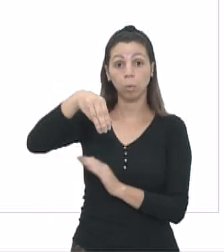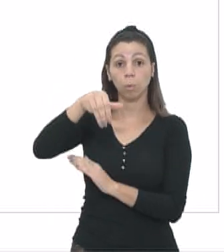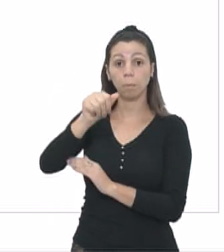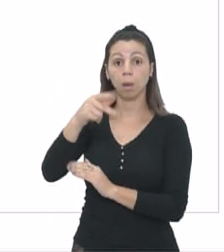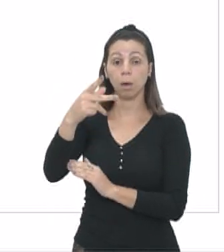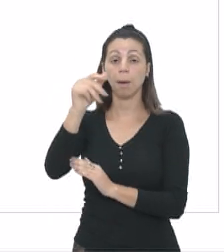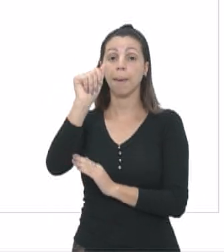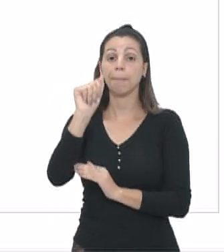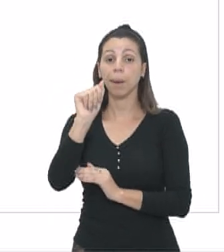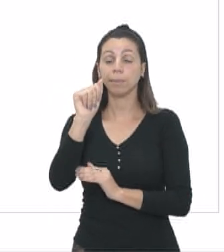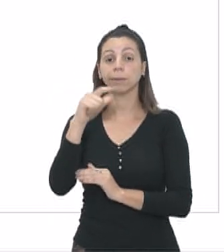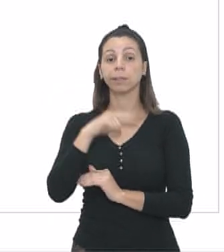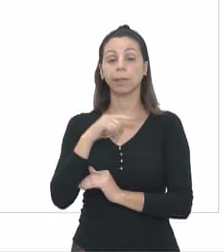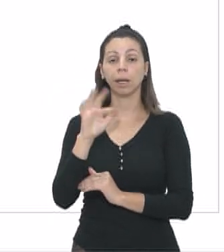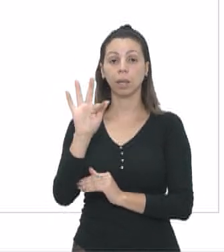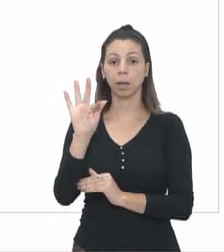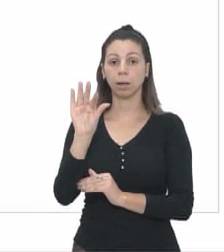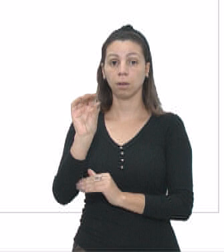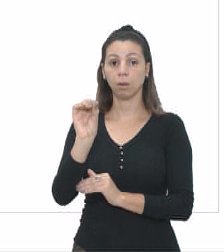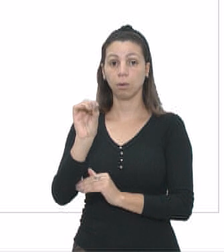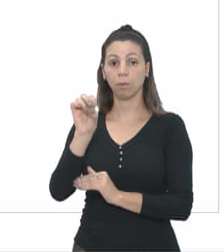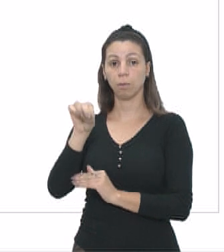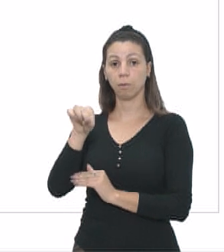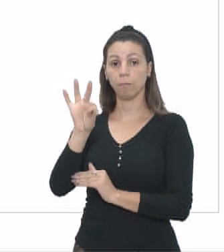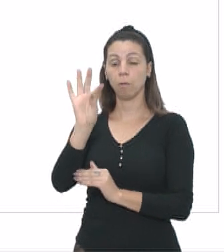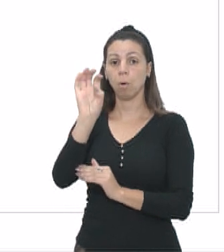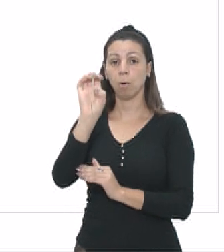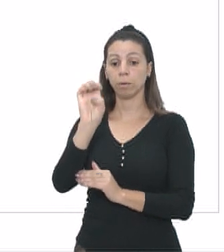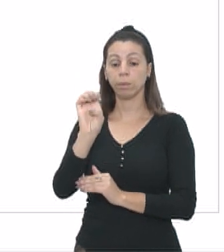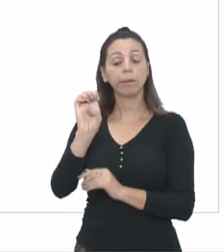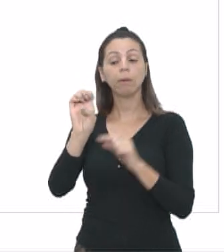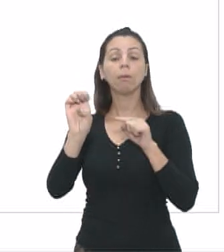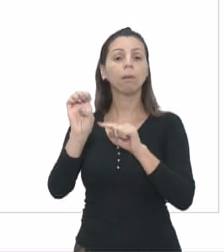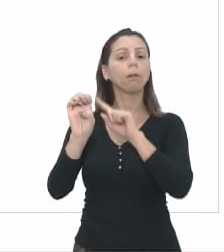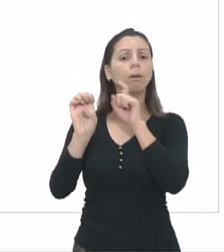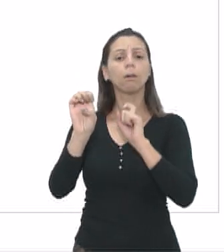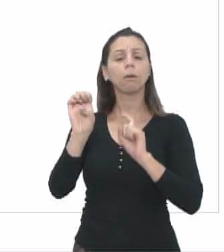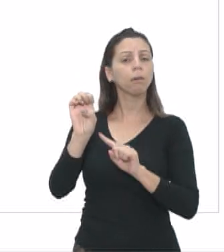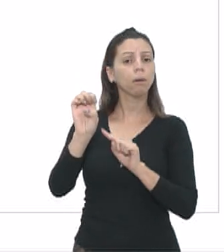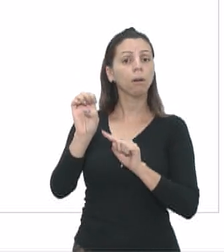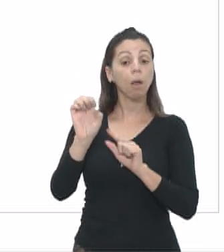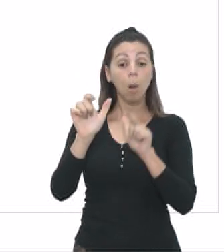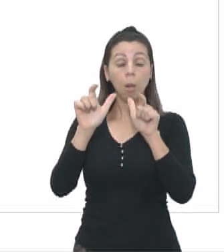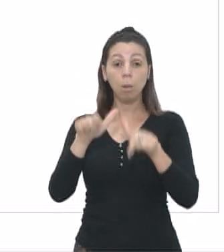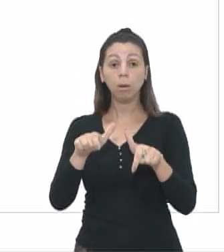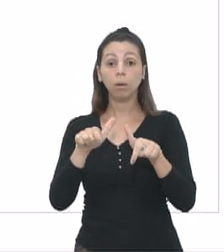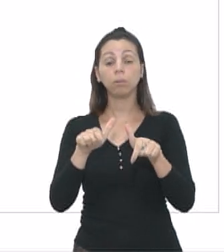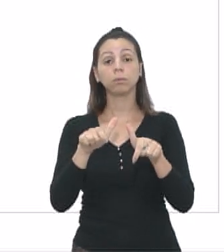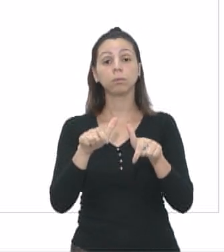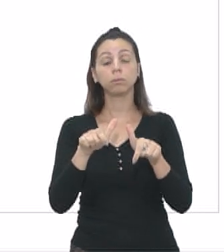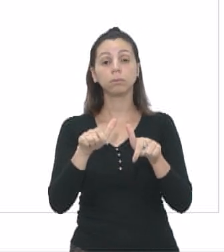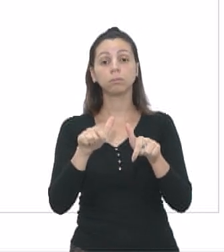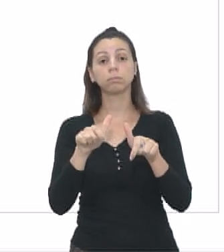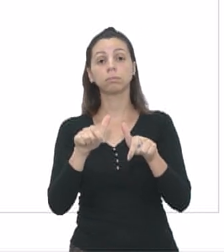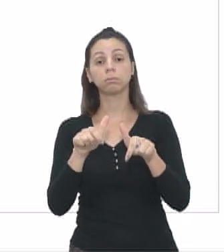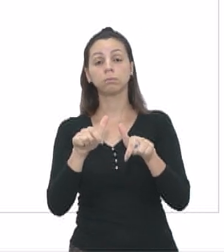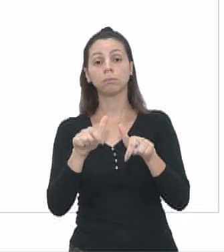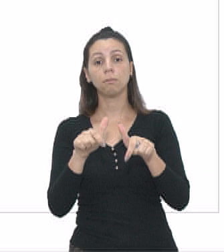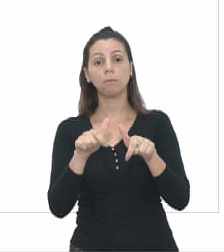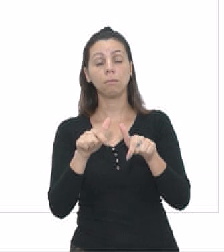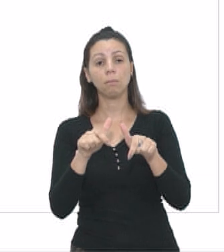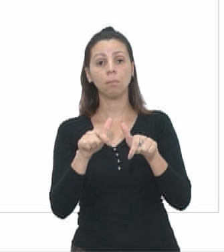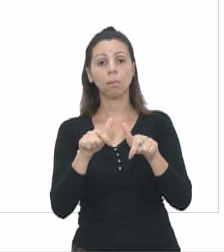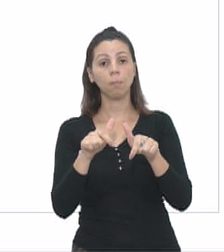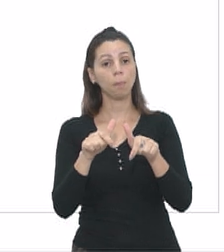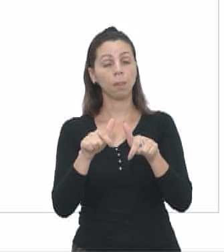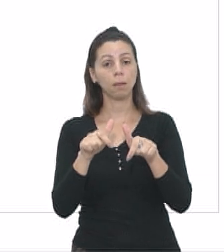mapa na verdade, é o local da onde esse mapa foi extraído, ou ainda, a fonte do